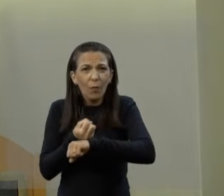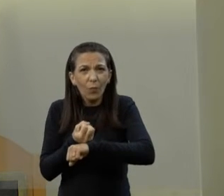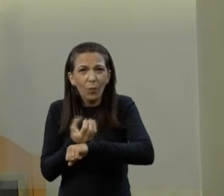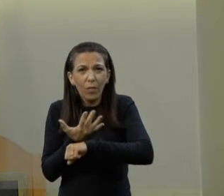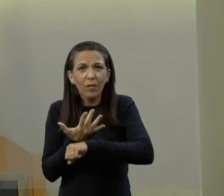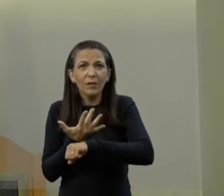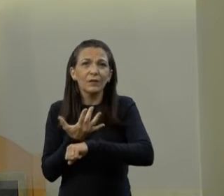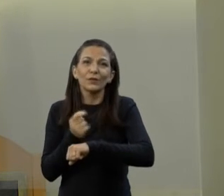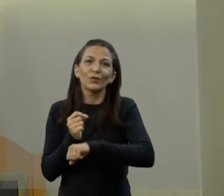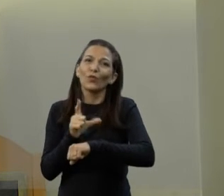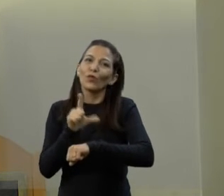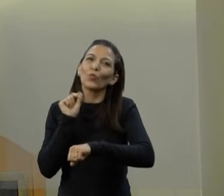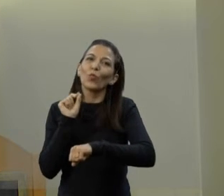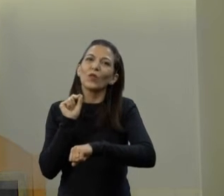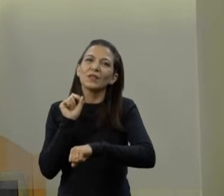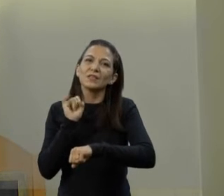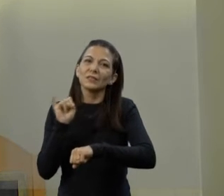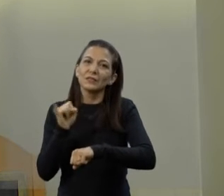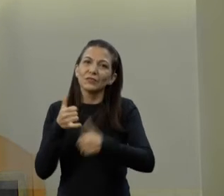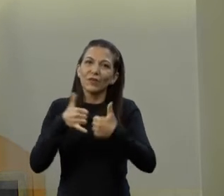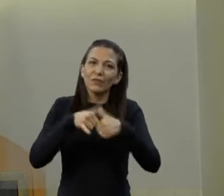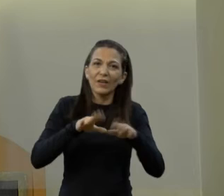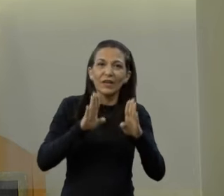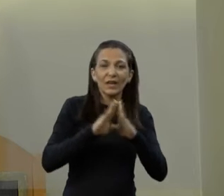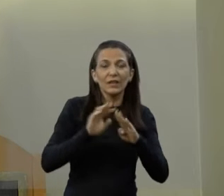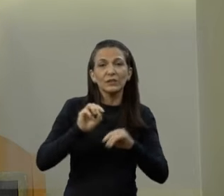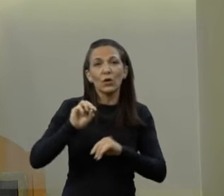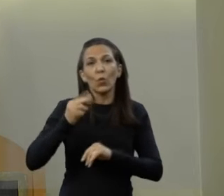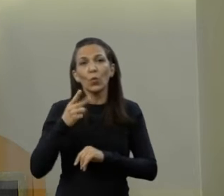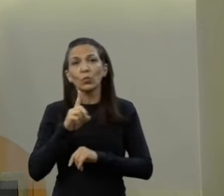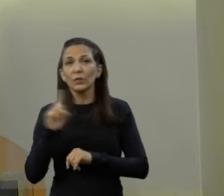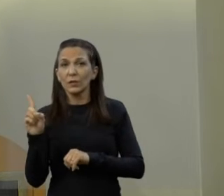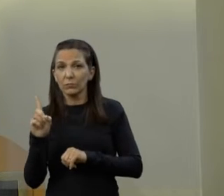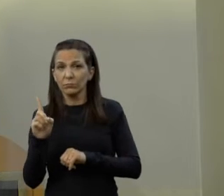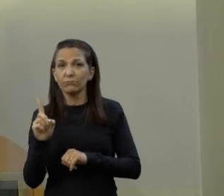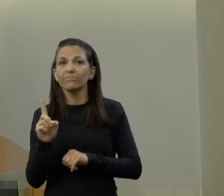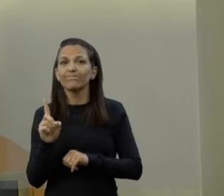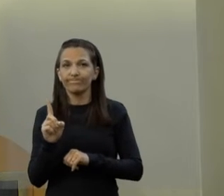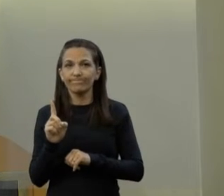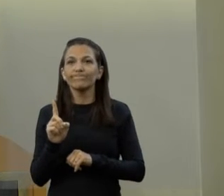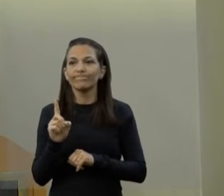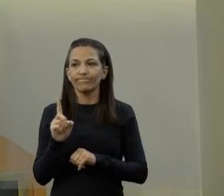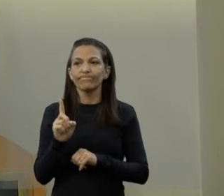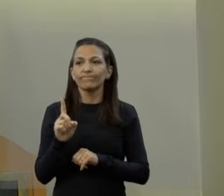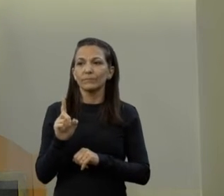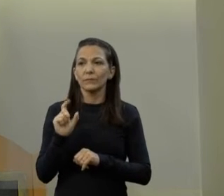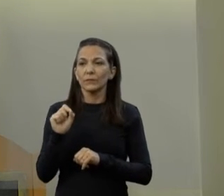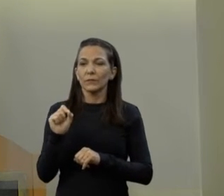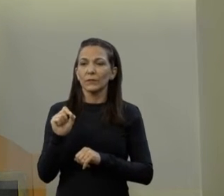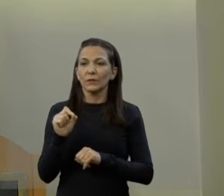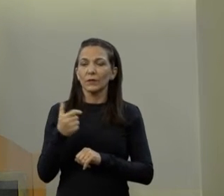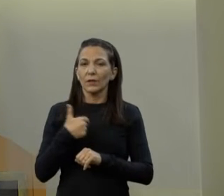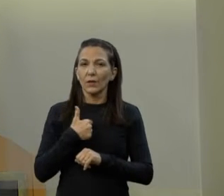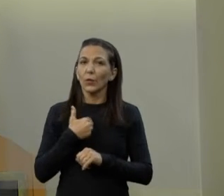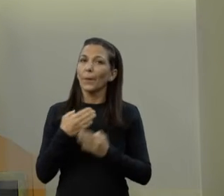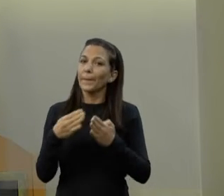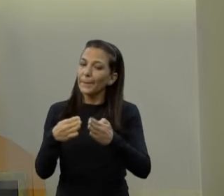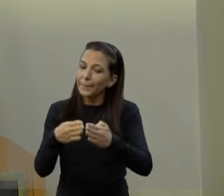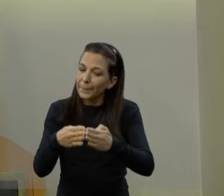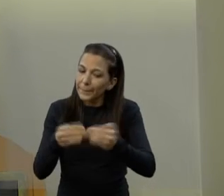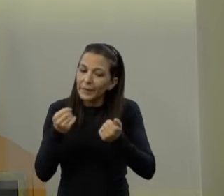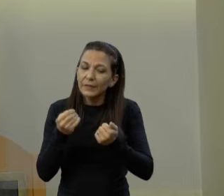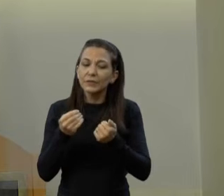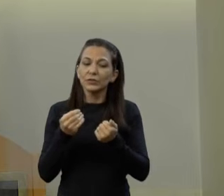e eu não vou escolher pela ficar naquela casa ou não e o meu apelo